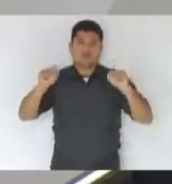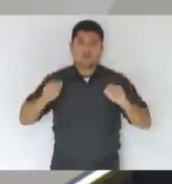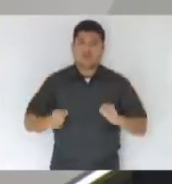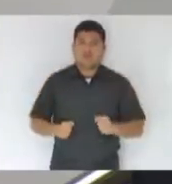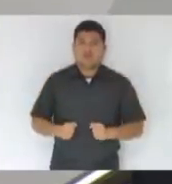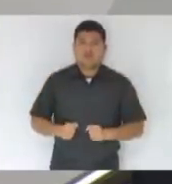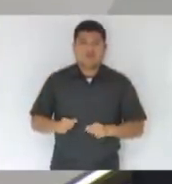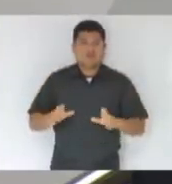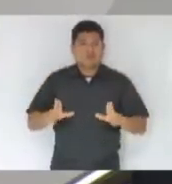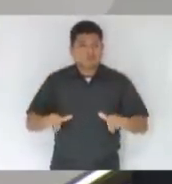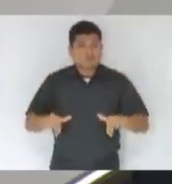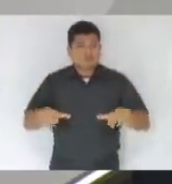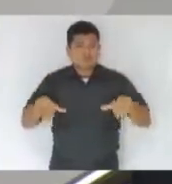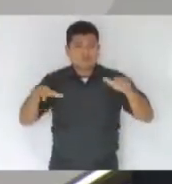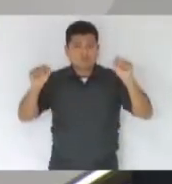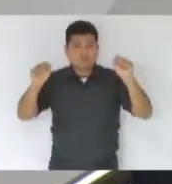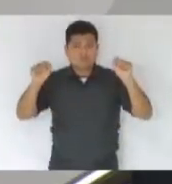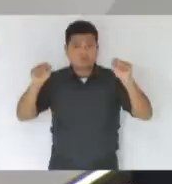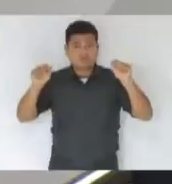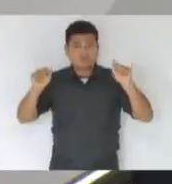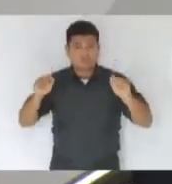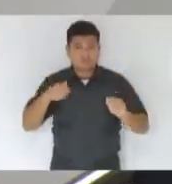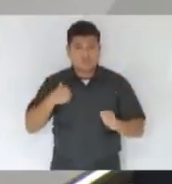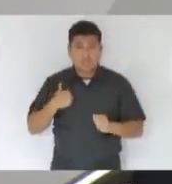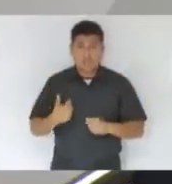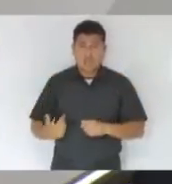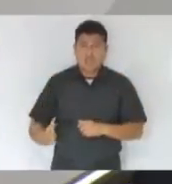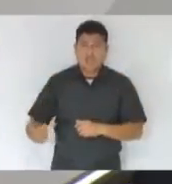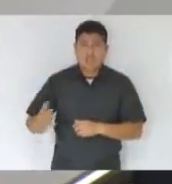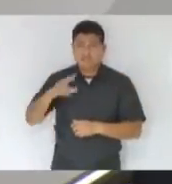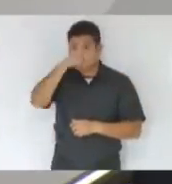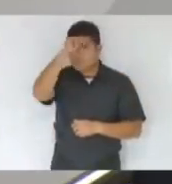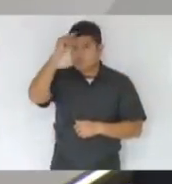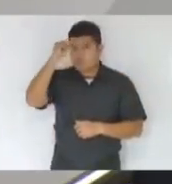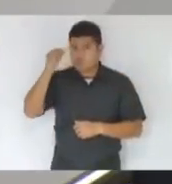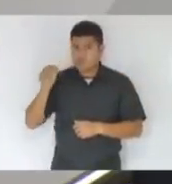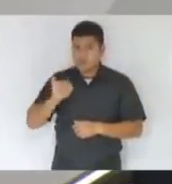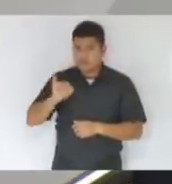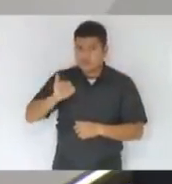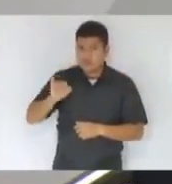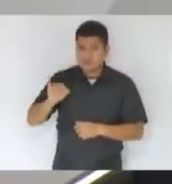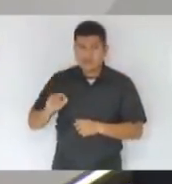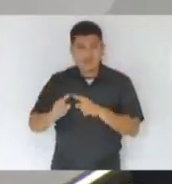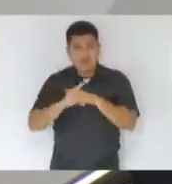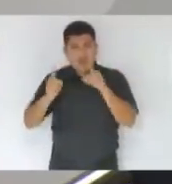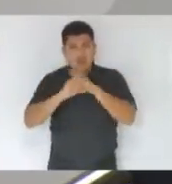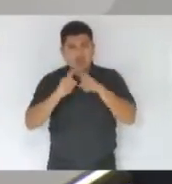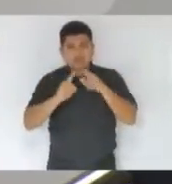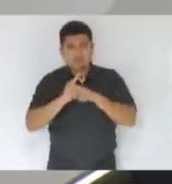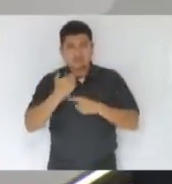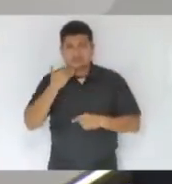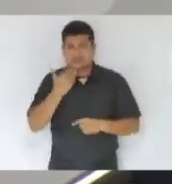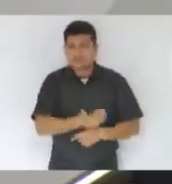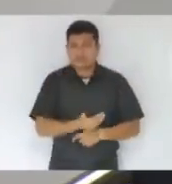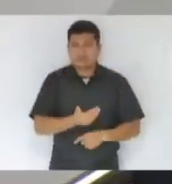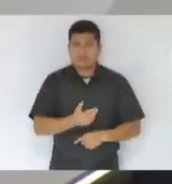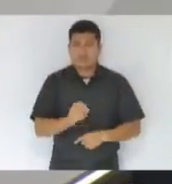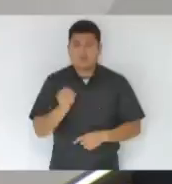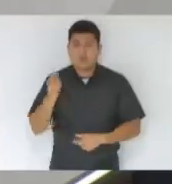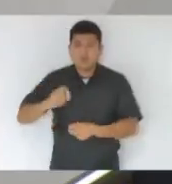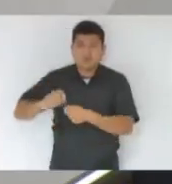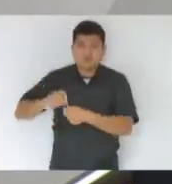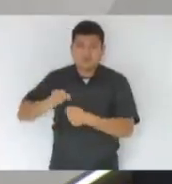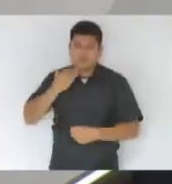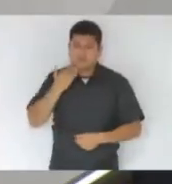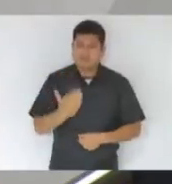absolutamente nunca fui procurada pelo prefeito de Itajaí que reclamasse alguma demanda ou dissesse que fez uma